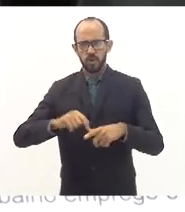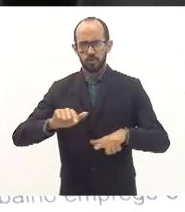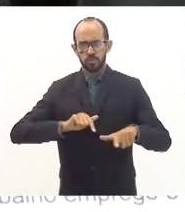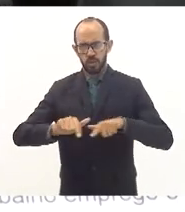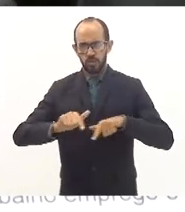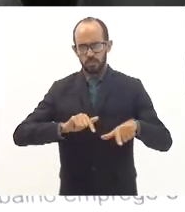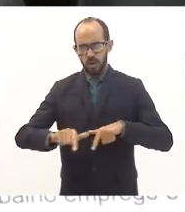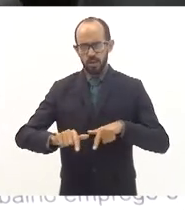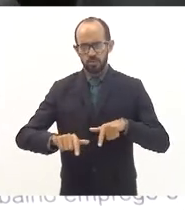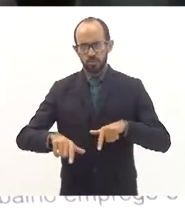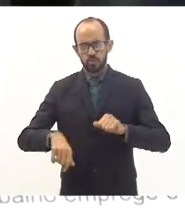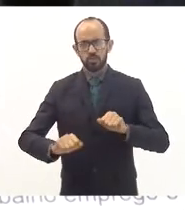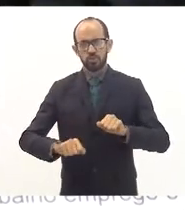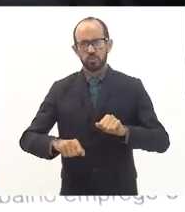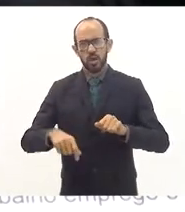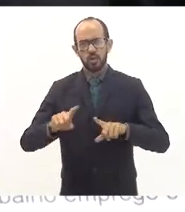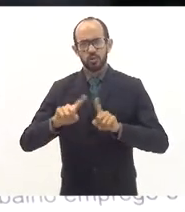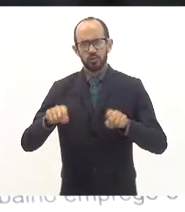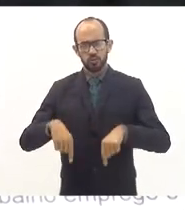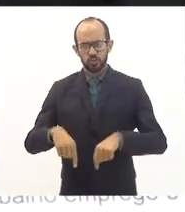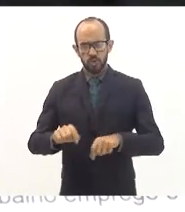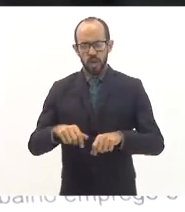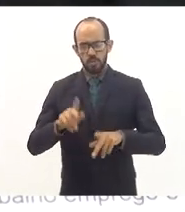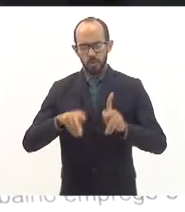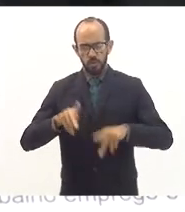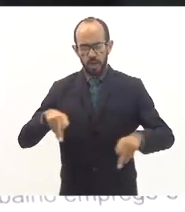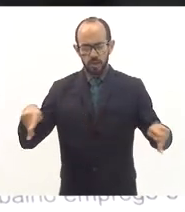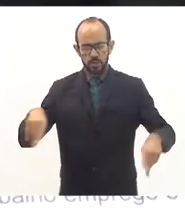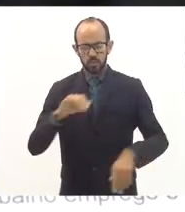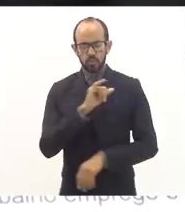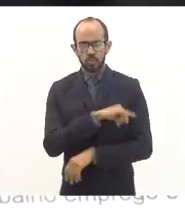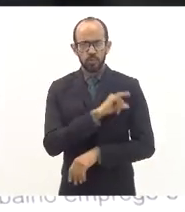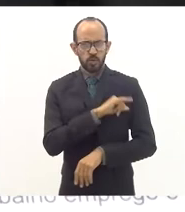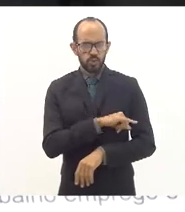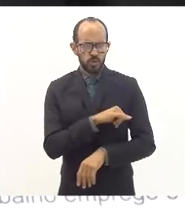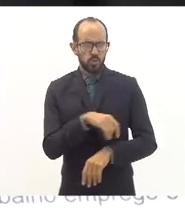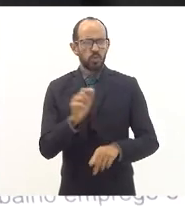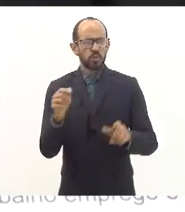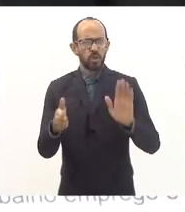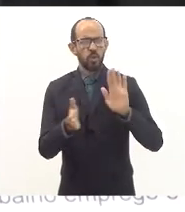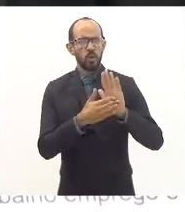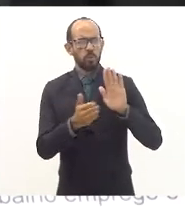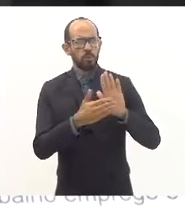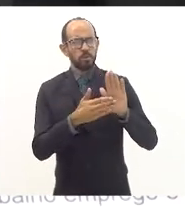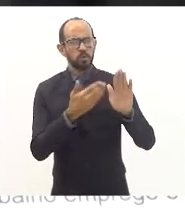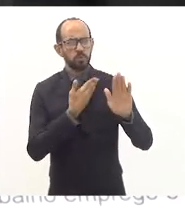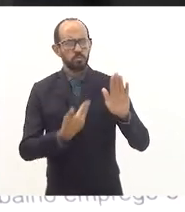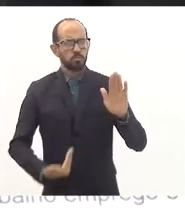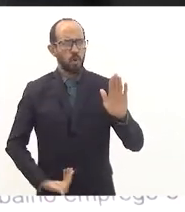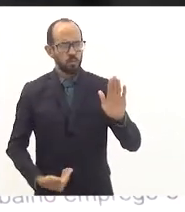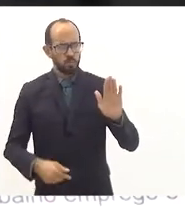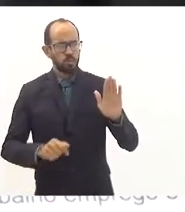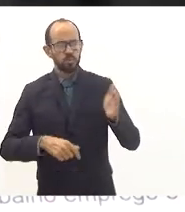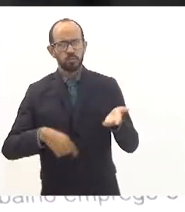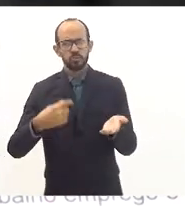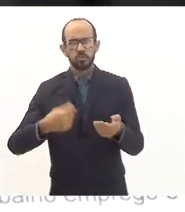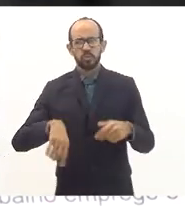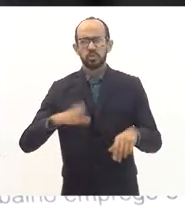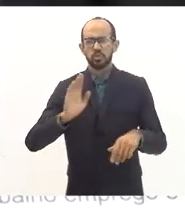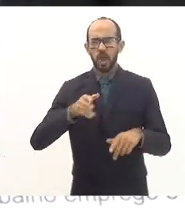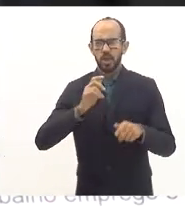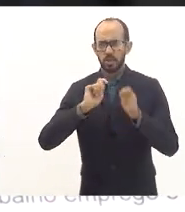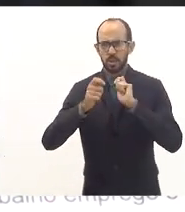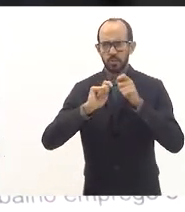aos trabalhadores cariocas e fluminenses e que tem o compromisso público afirmado em diversas entrevistas,